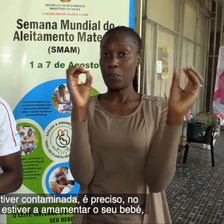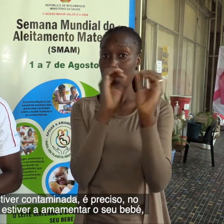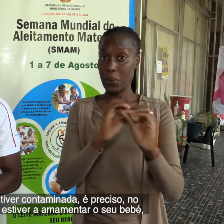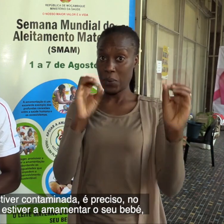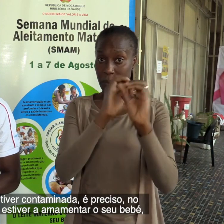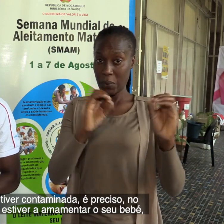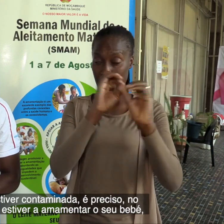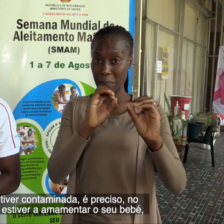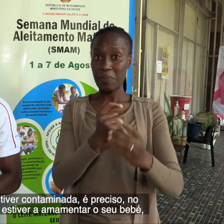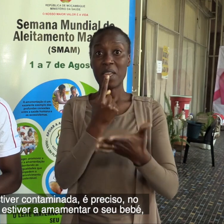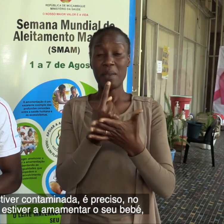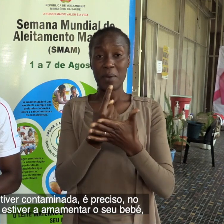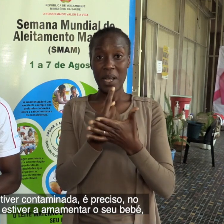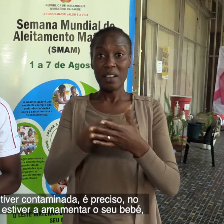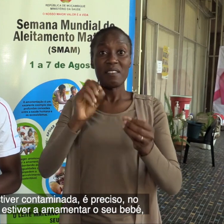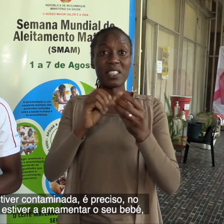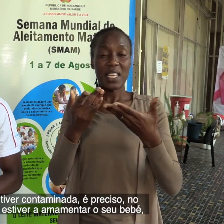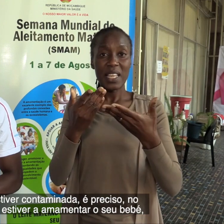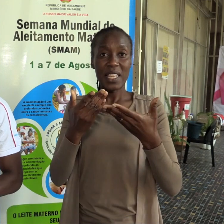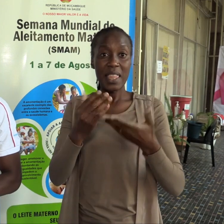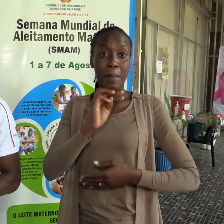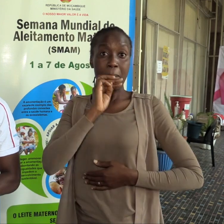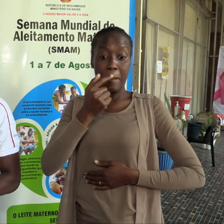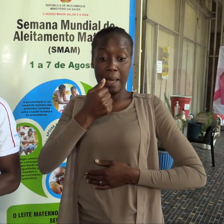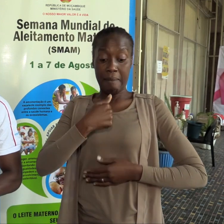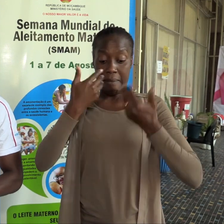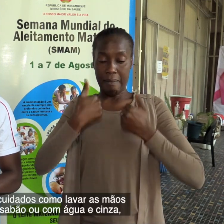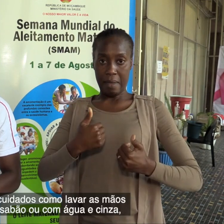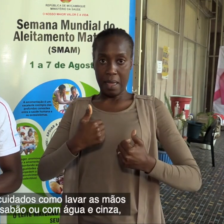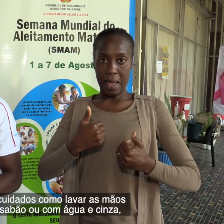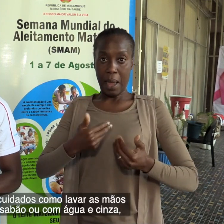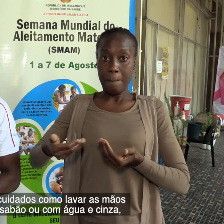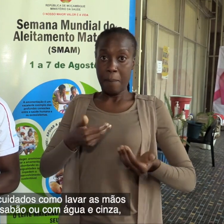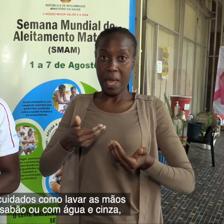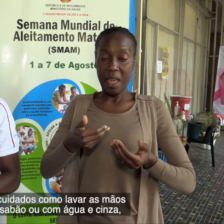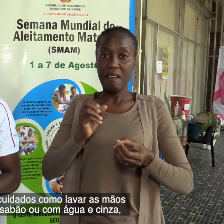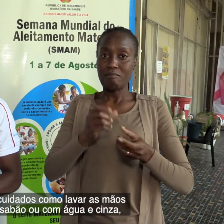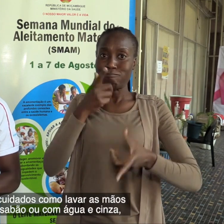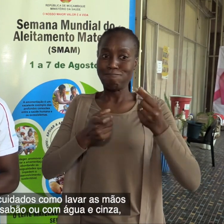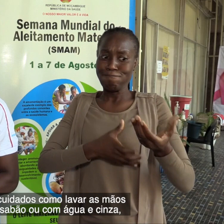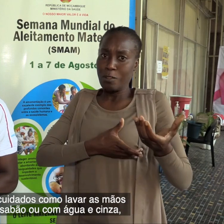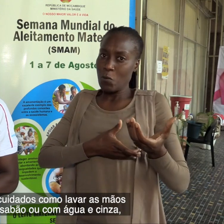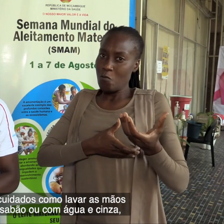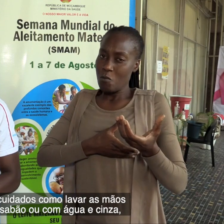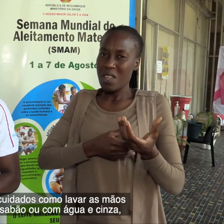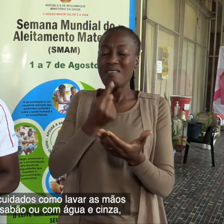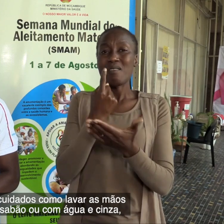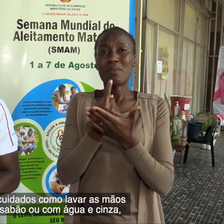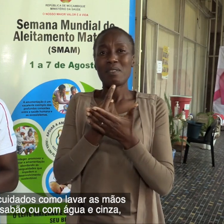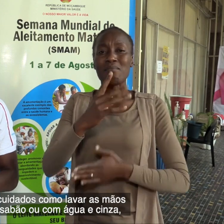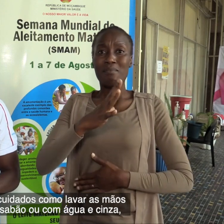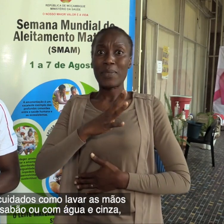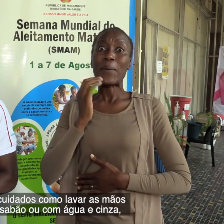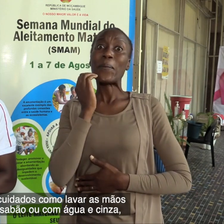momento em que estiver a amamentar o seu bebê tome alguns cuidados como por exemplo